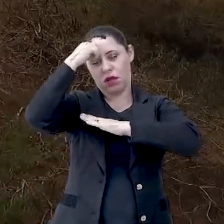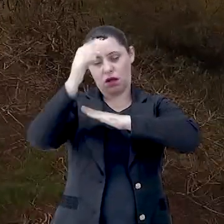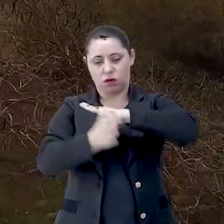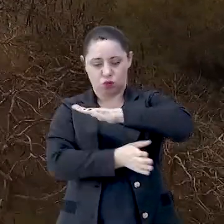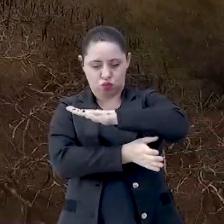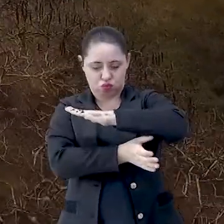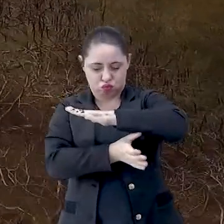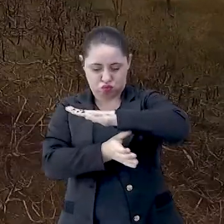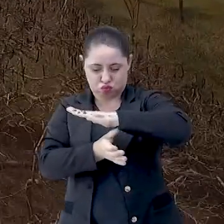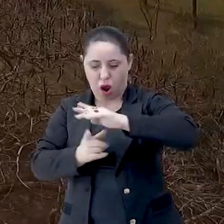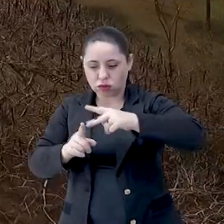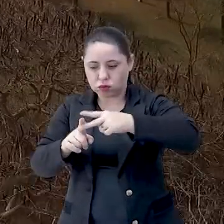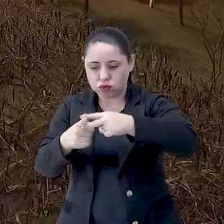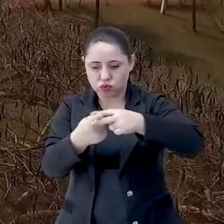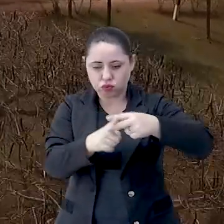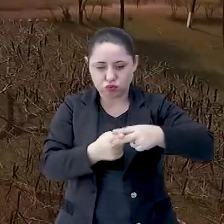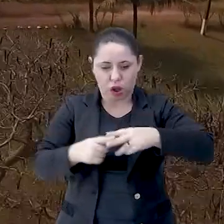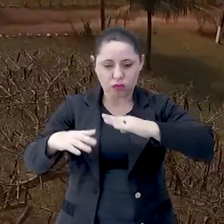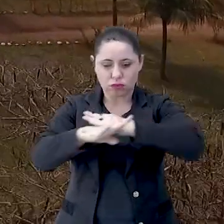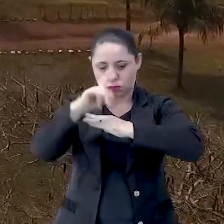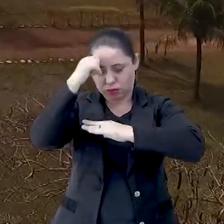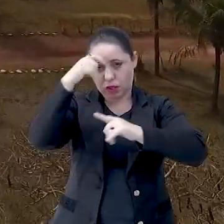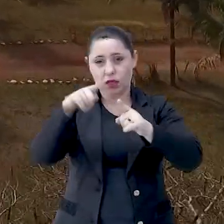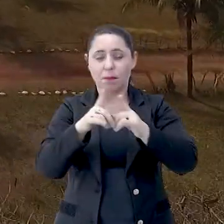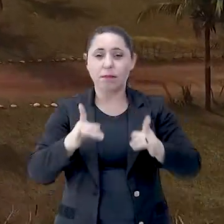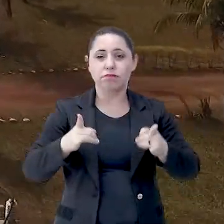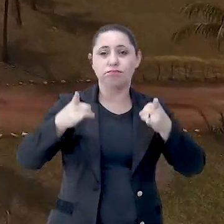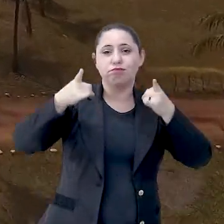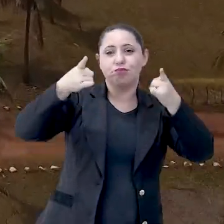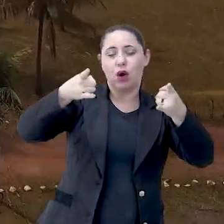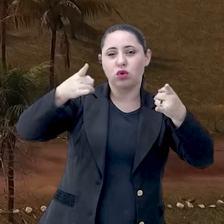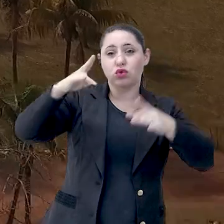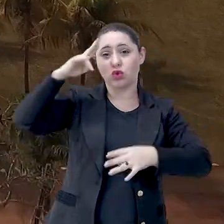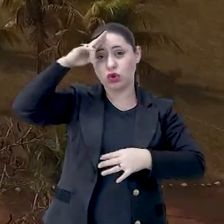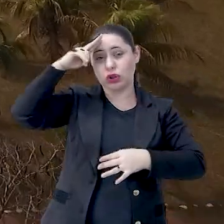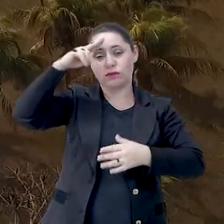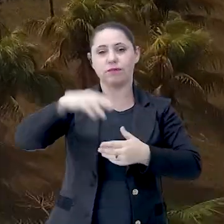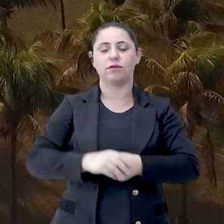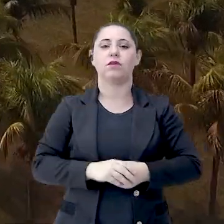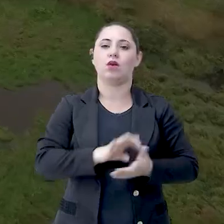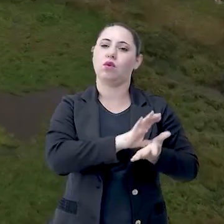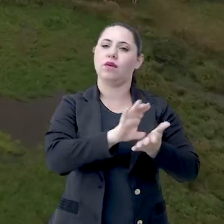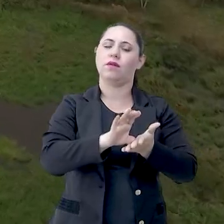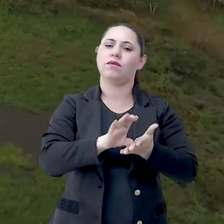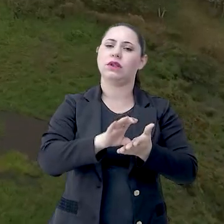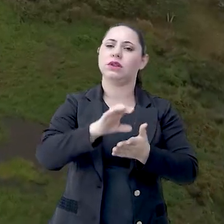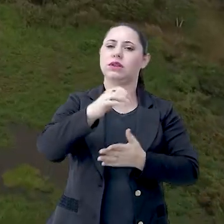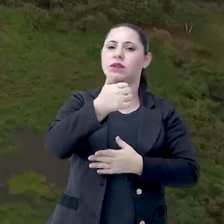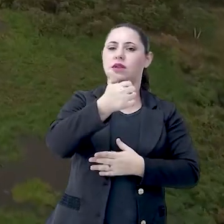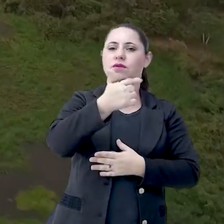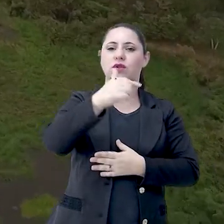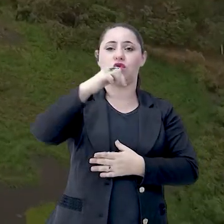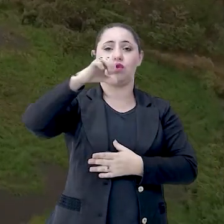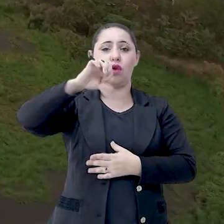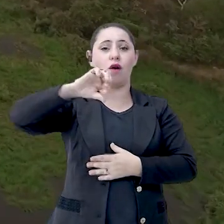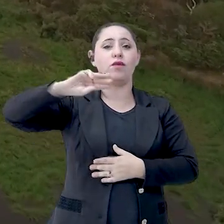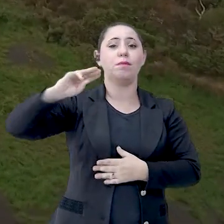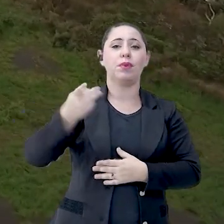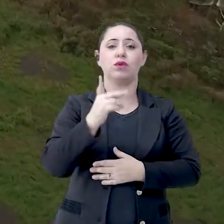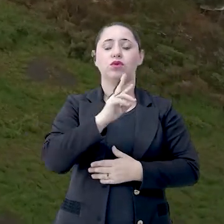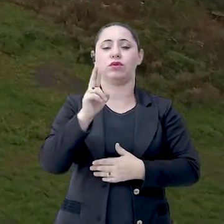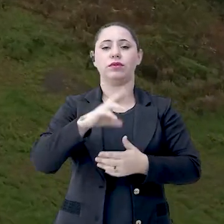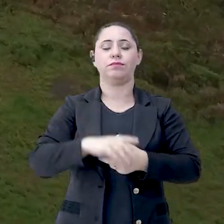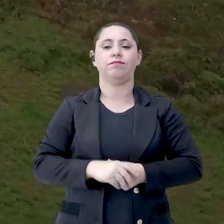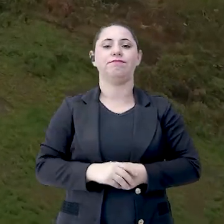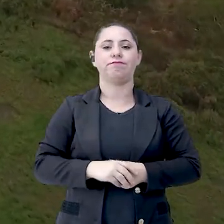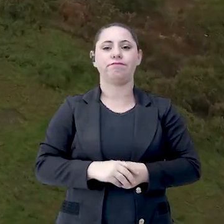de concreto, com um investimento de 129 milhões de reais. A Sanesul construiu um